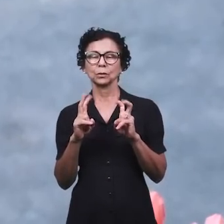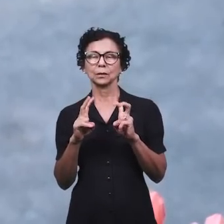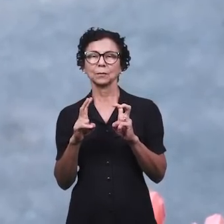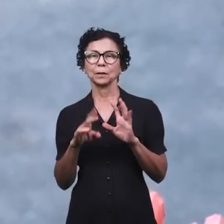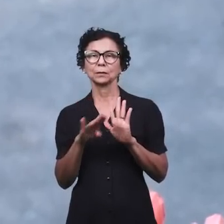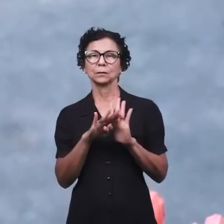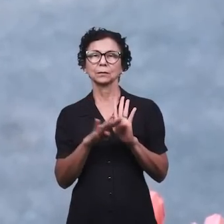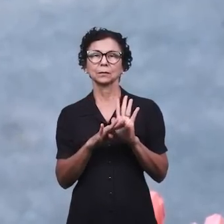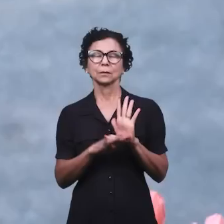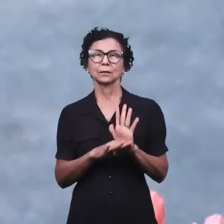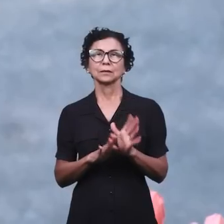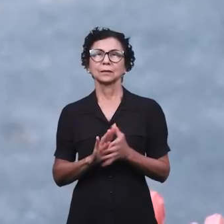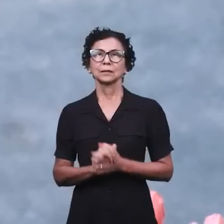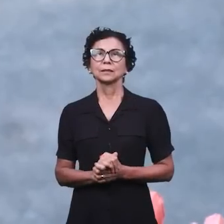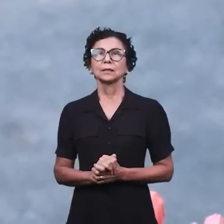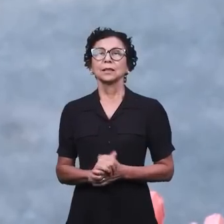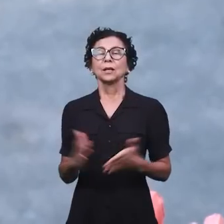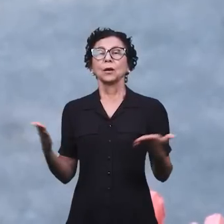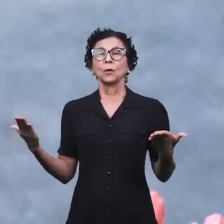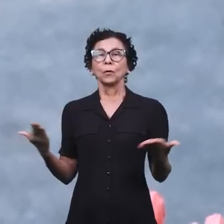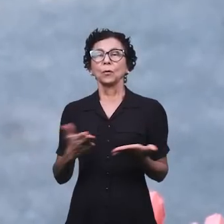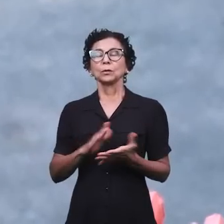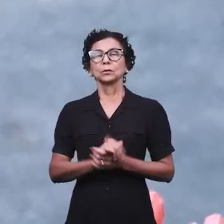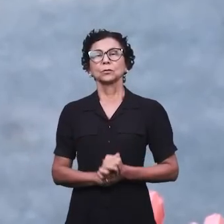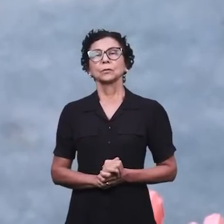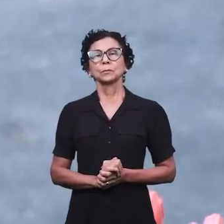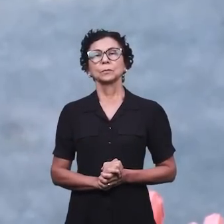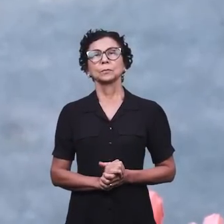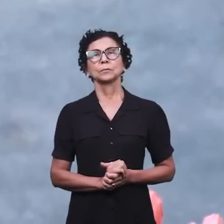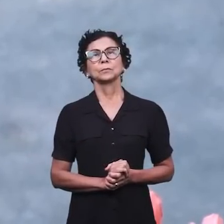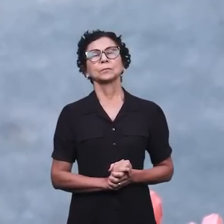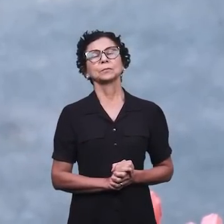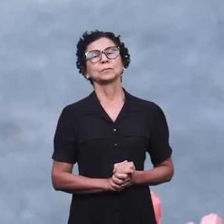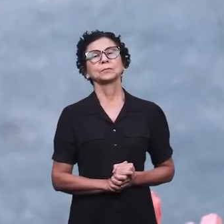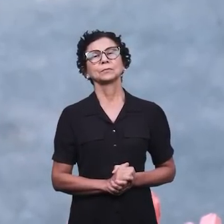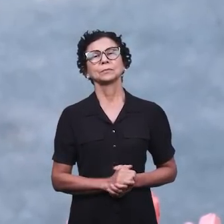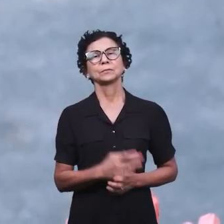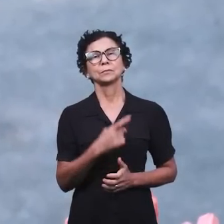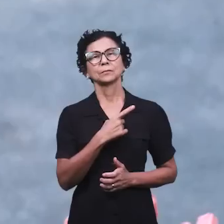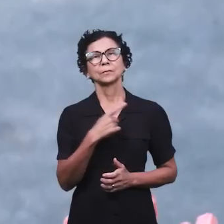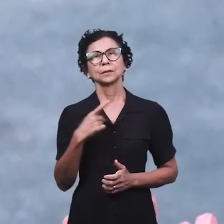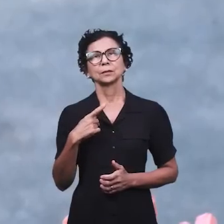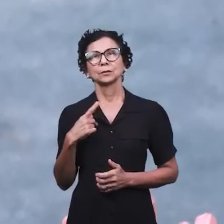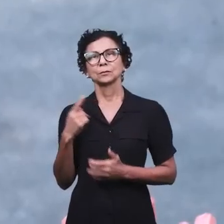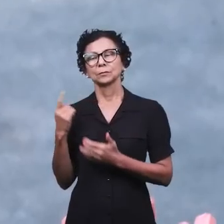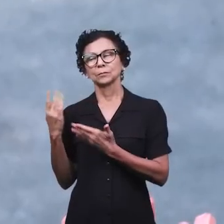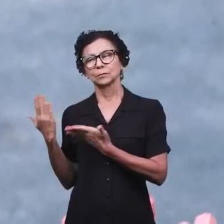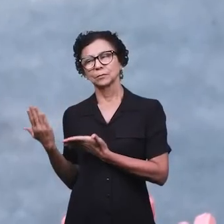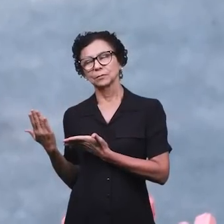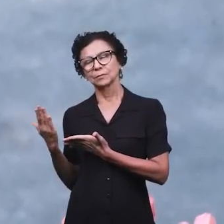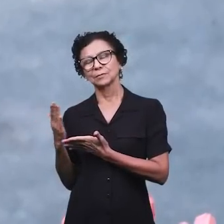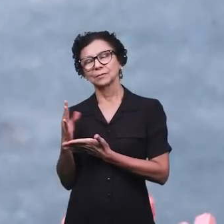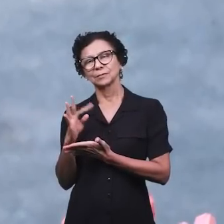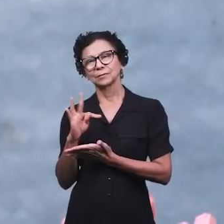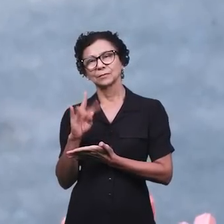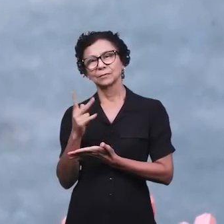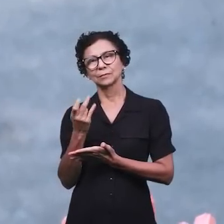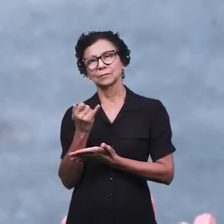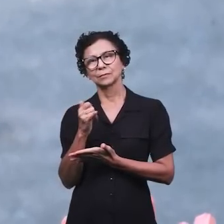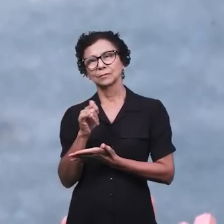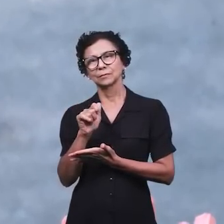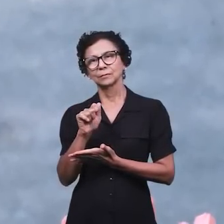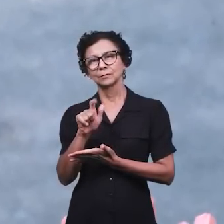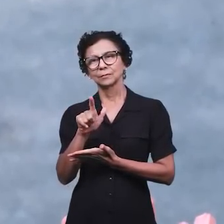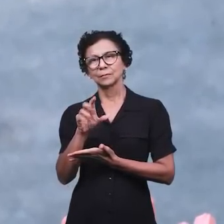E hoje nós temos a participação do pastor Tiago, que é da Igreja Cristã Maranata, em Bela Aurora 5, aqui na Grande Vitória. Então,